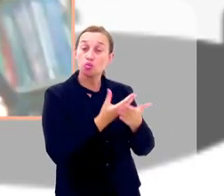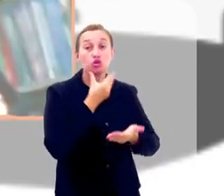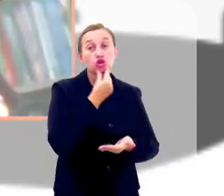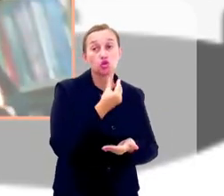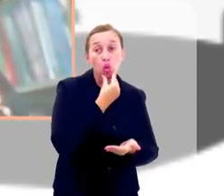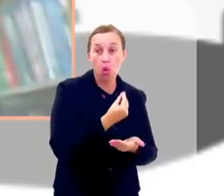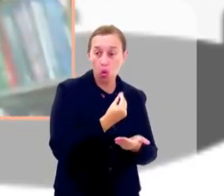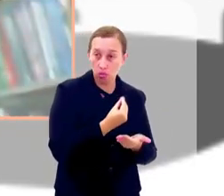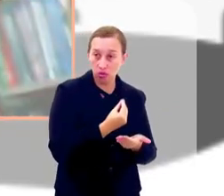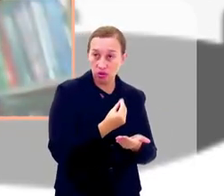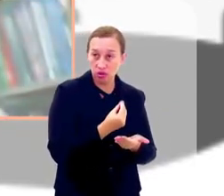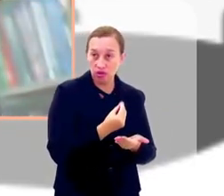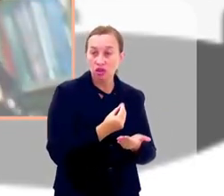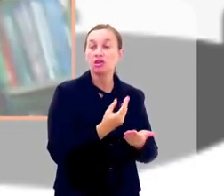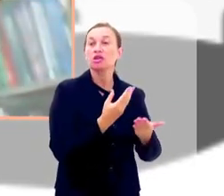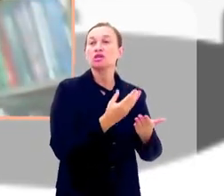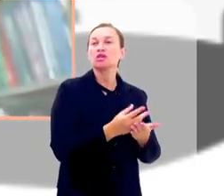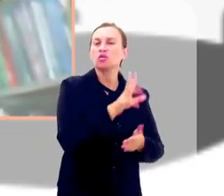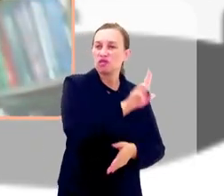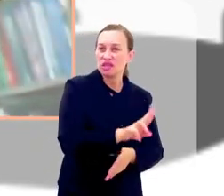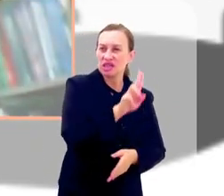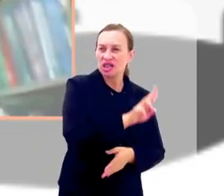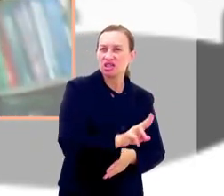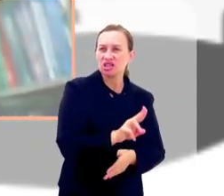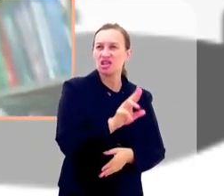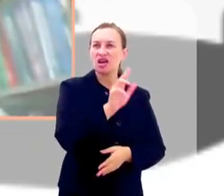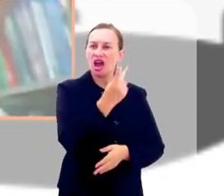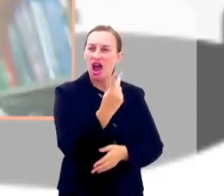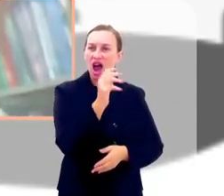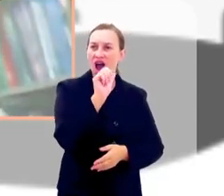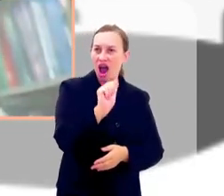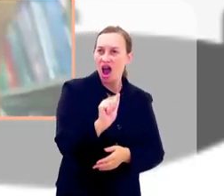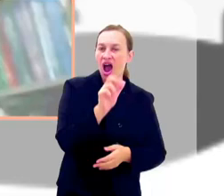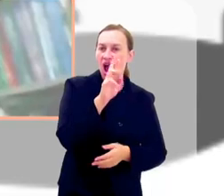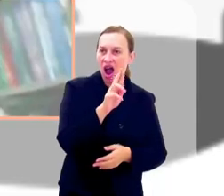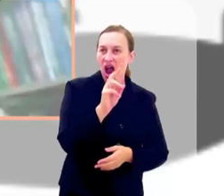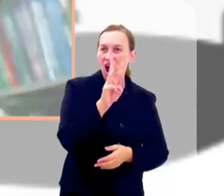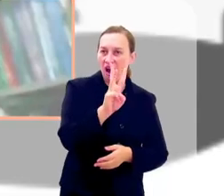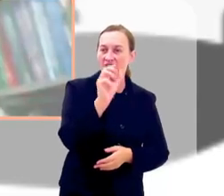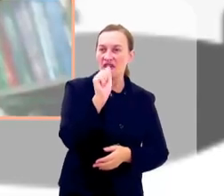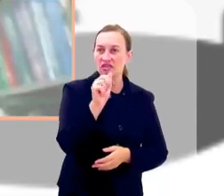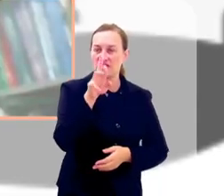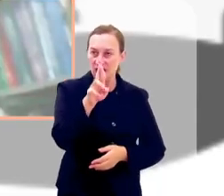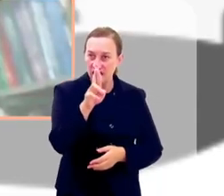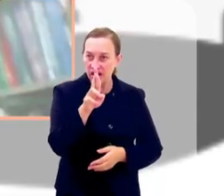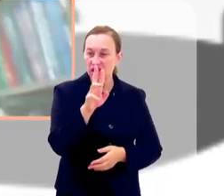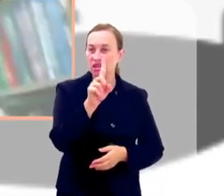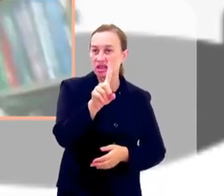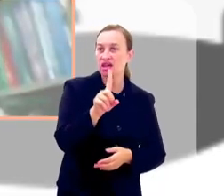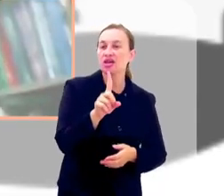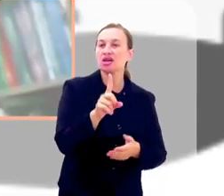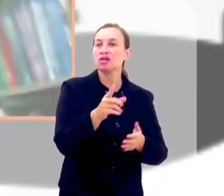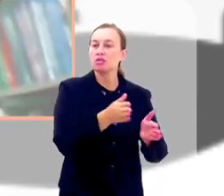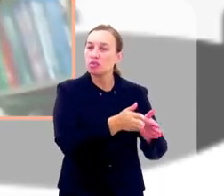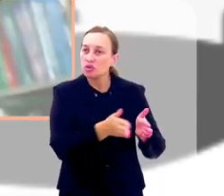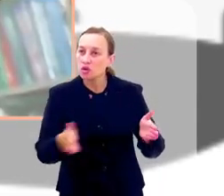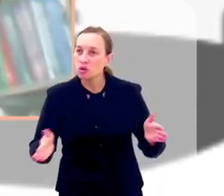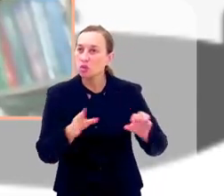homens, homens estudantes da Universidade de Harvard, que, de uma maneira geral, são pessoas com acesso à